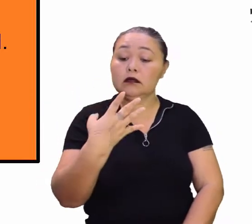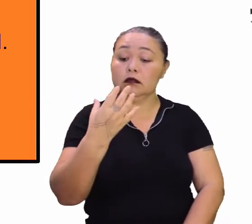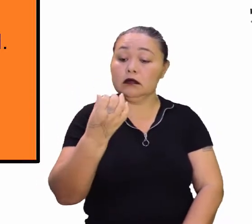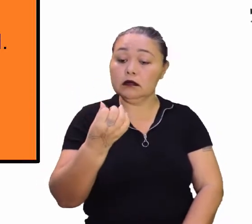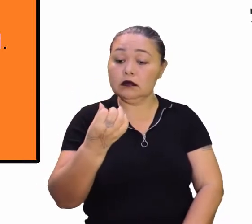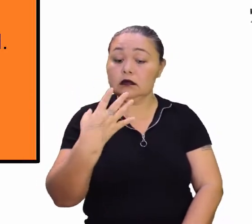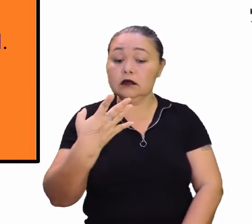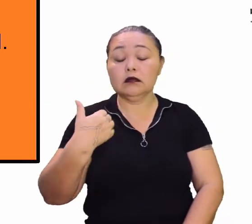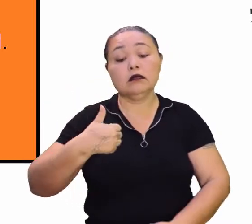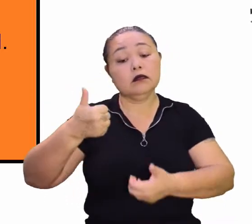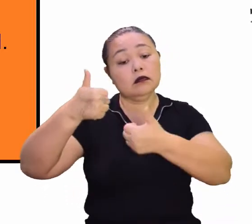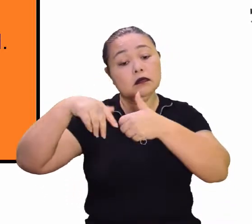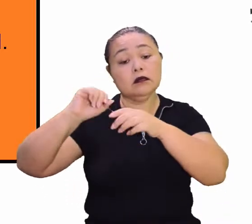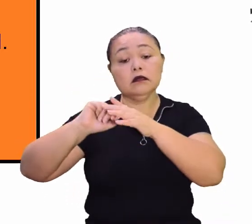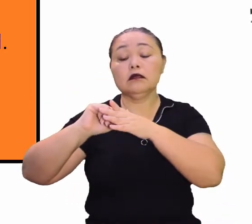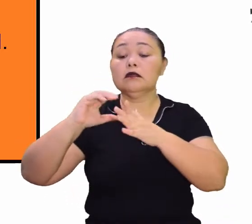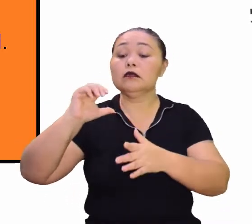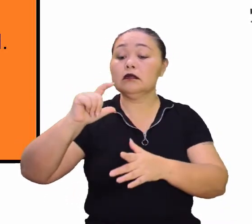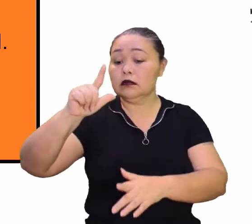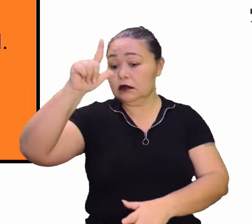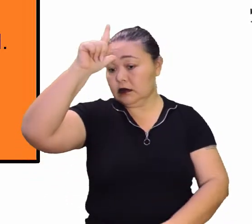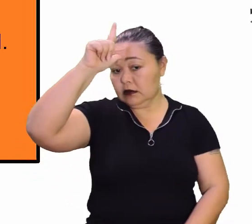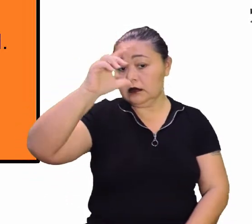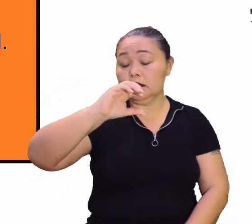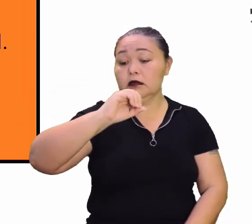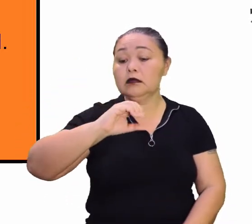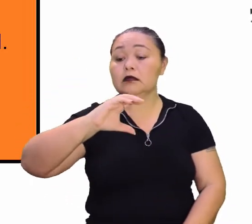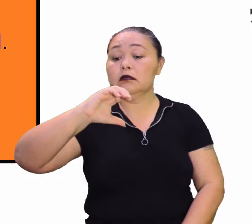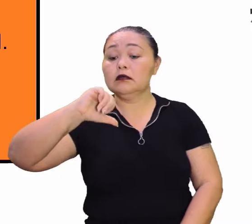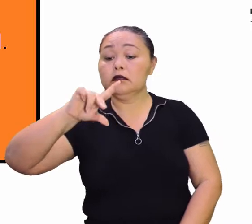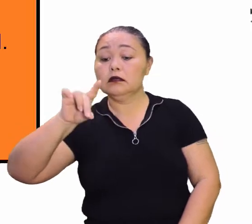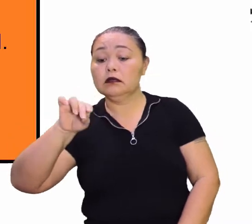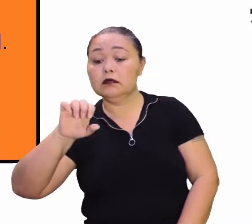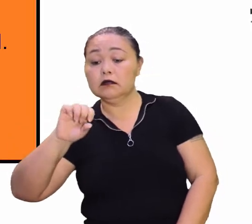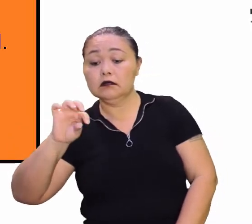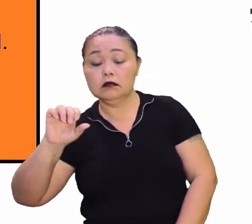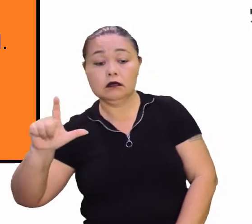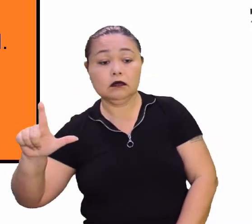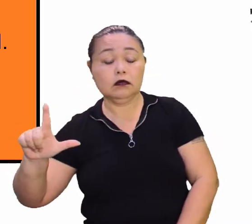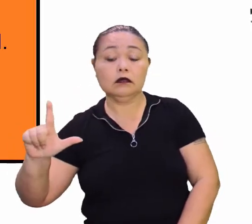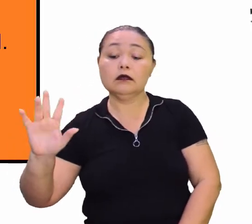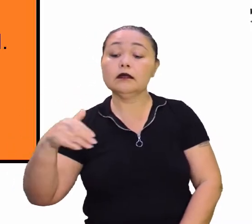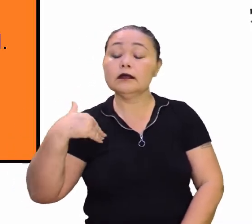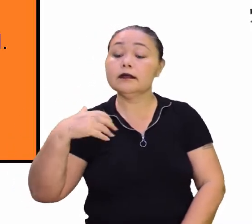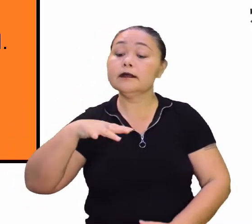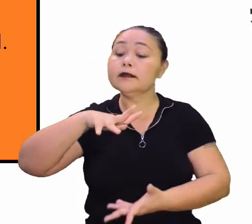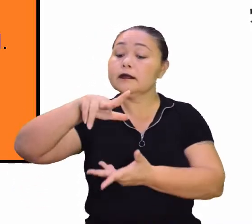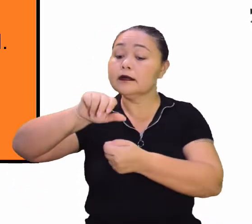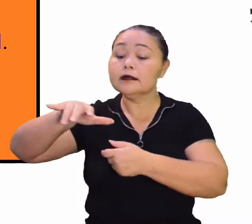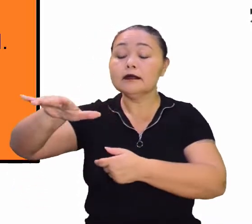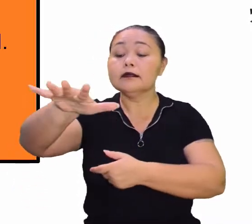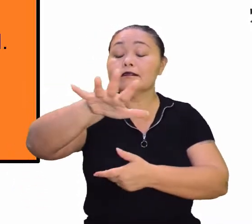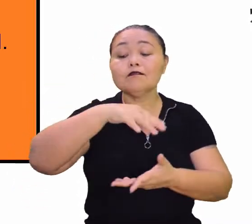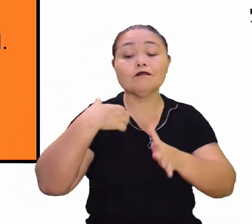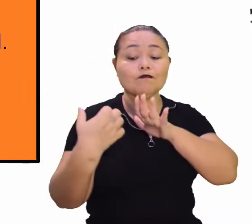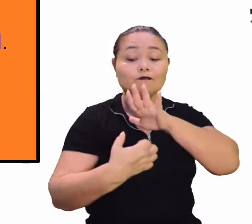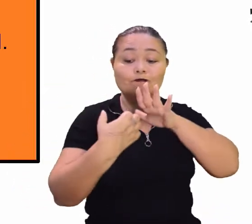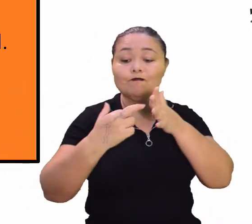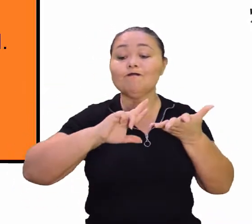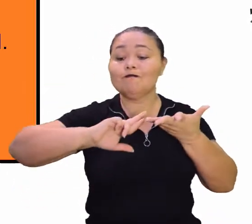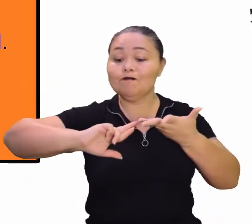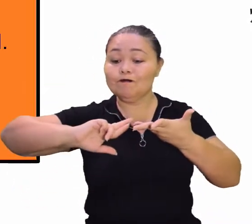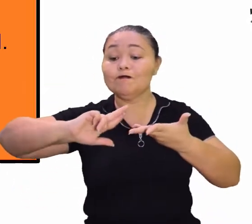464 estão na Alemanha Ocidental, dentre o universo de todas as multinacionais que eles têm